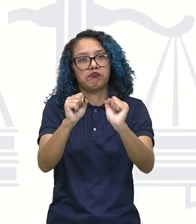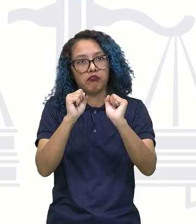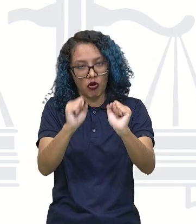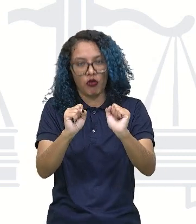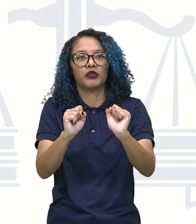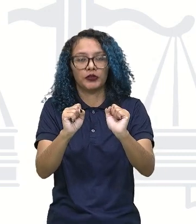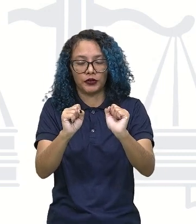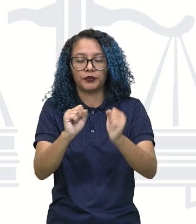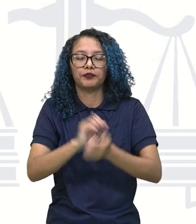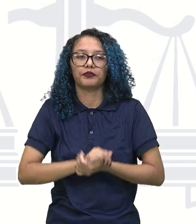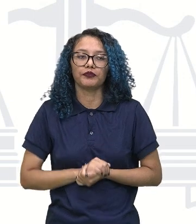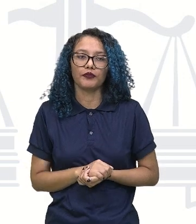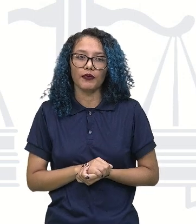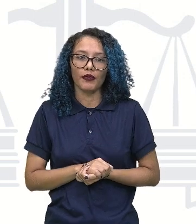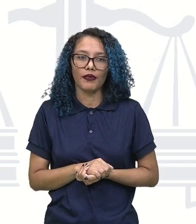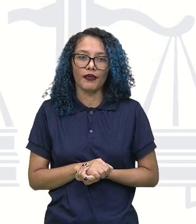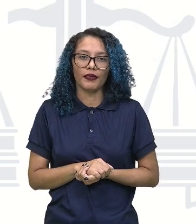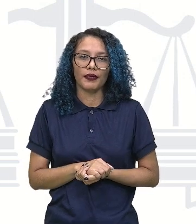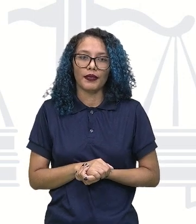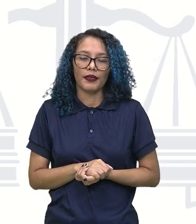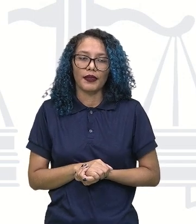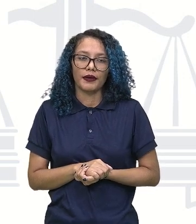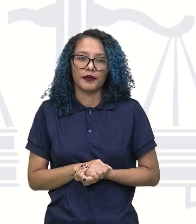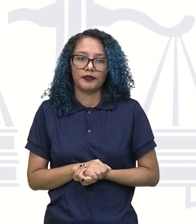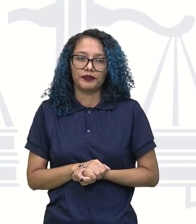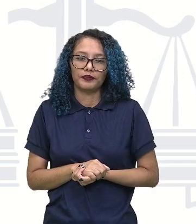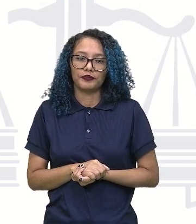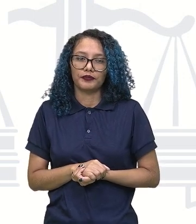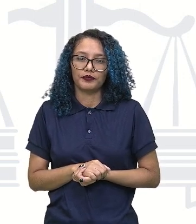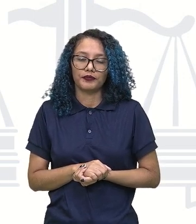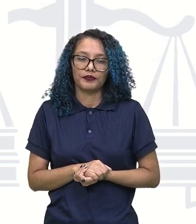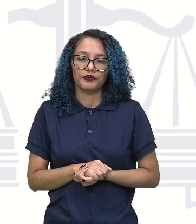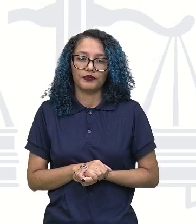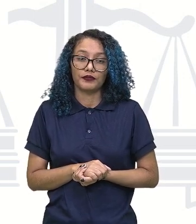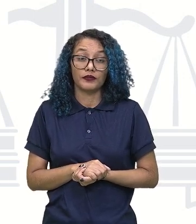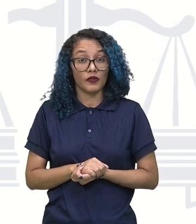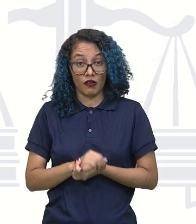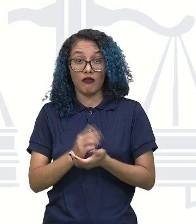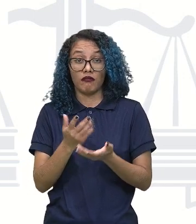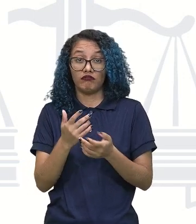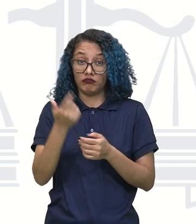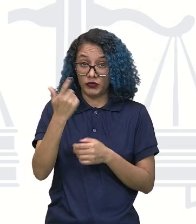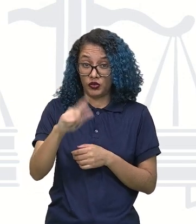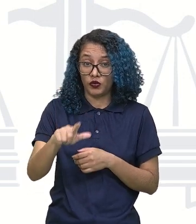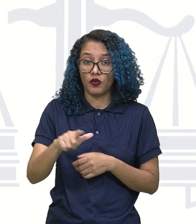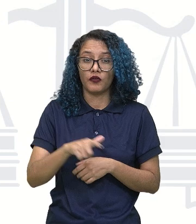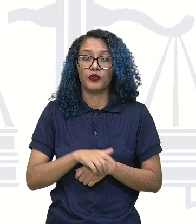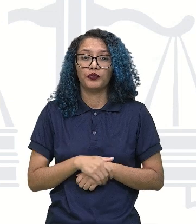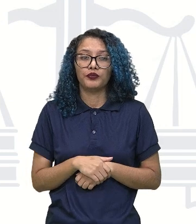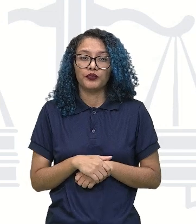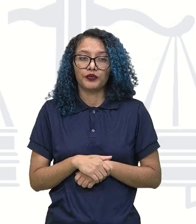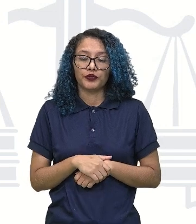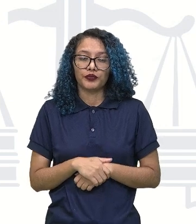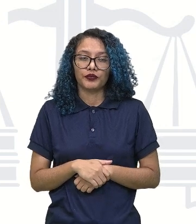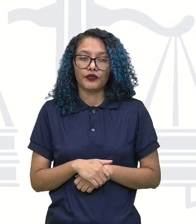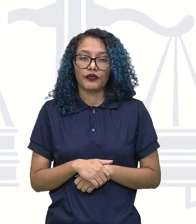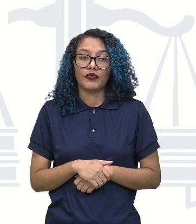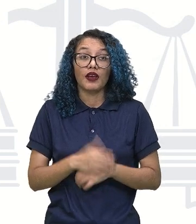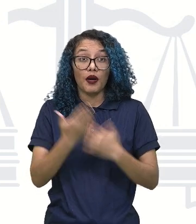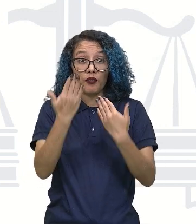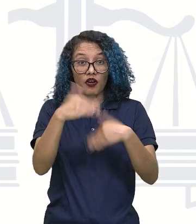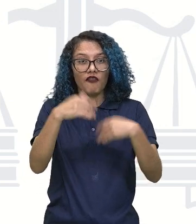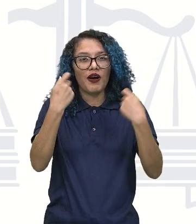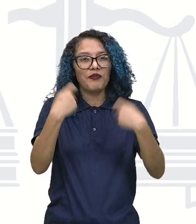mesmo. Justamente nessa situação que nós vamos estar repetindo novamente, né, que as avaliações precisam